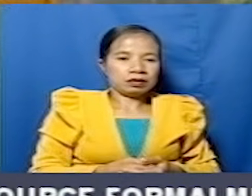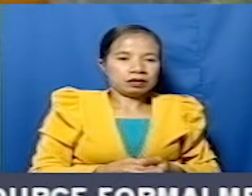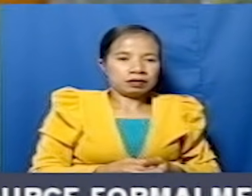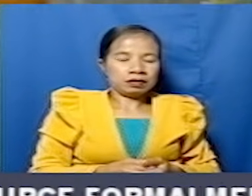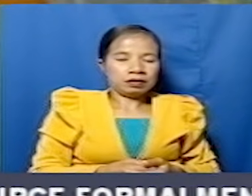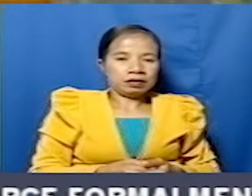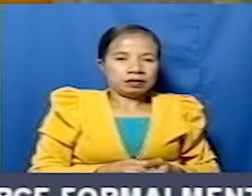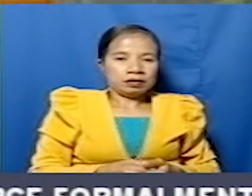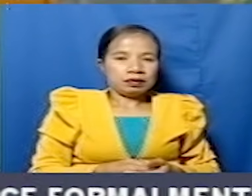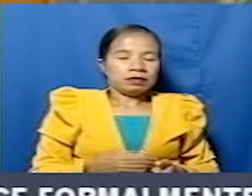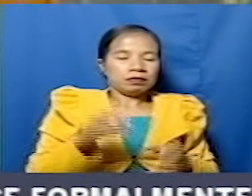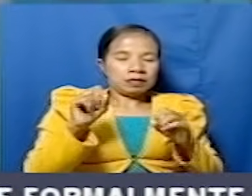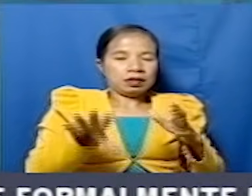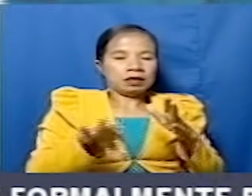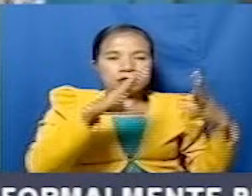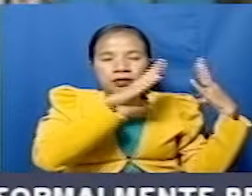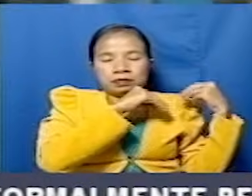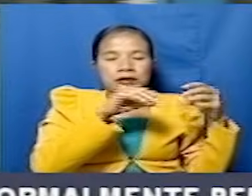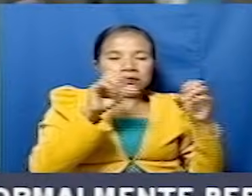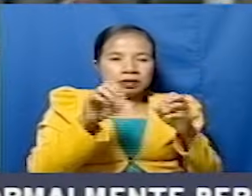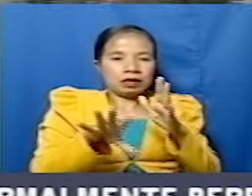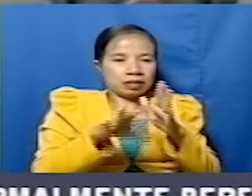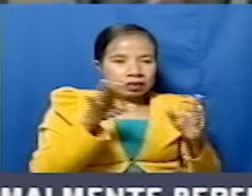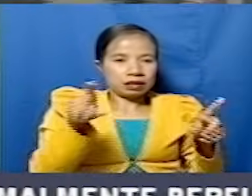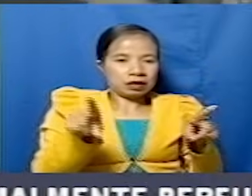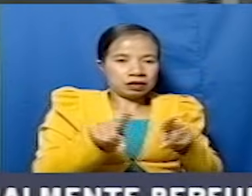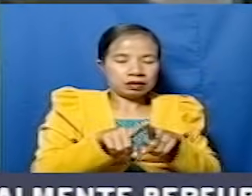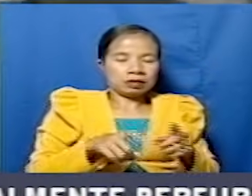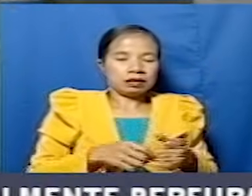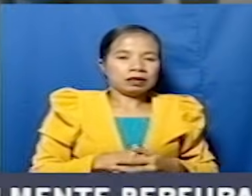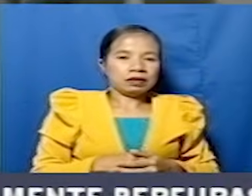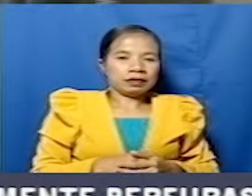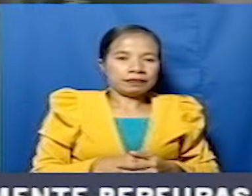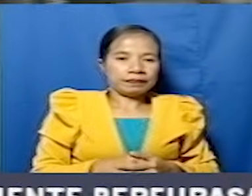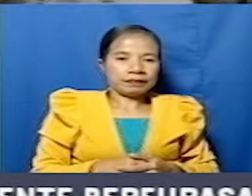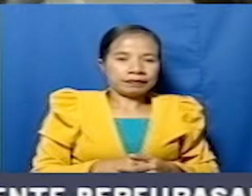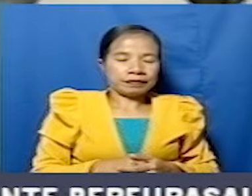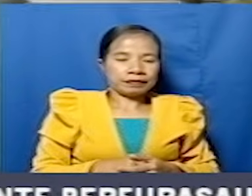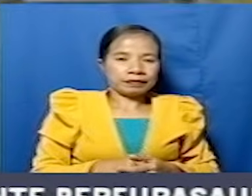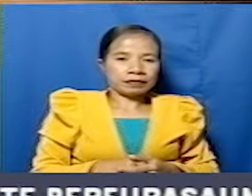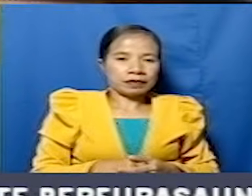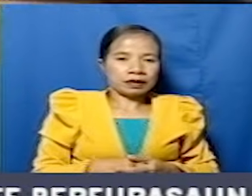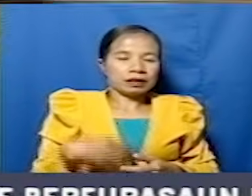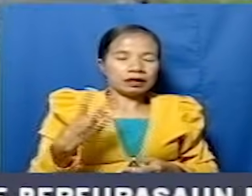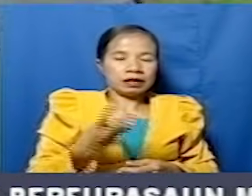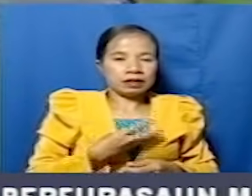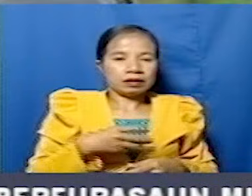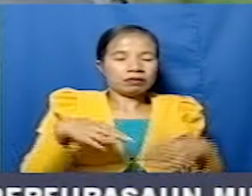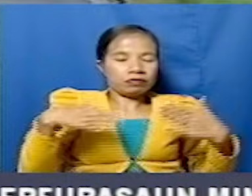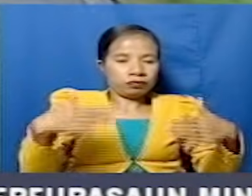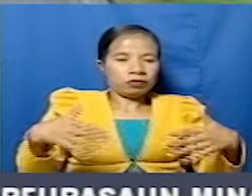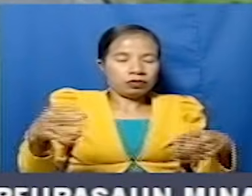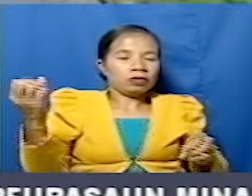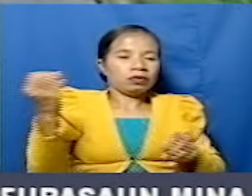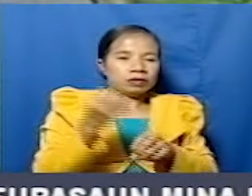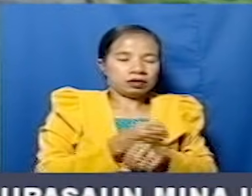ko ainda belhetan recursos iran sene bom Ita ne puno ne objektivu bai da nai runai. Ita kuando